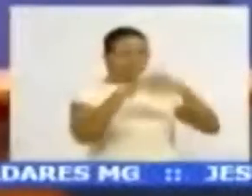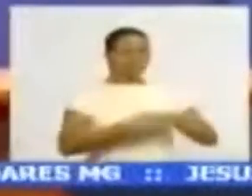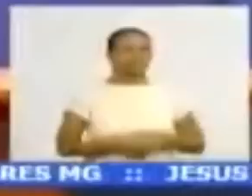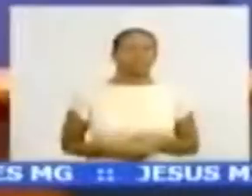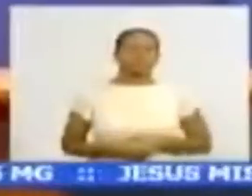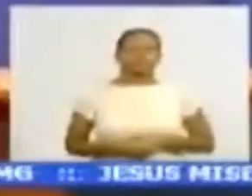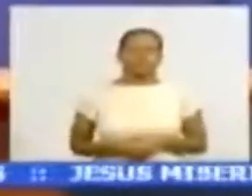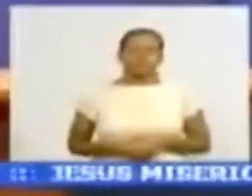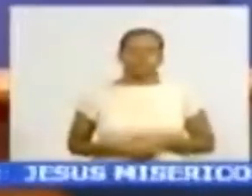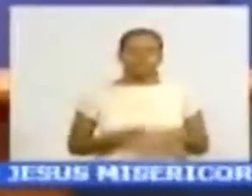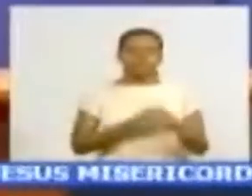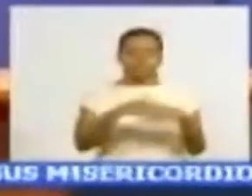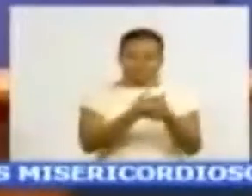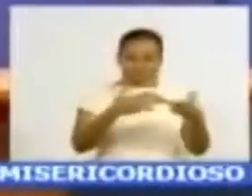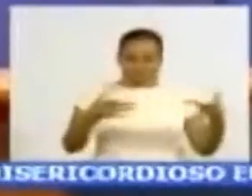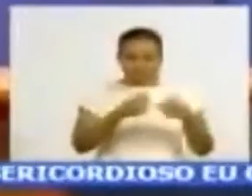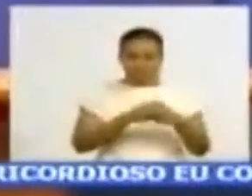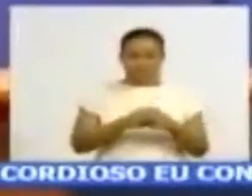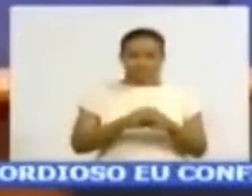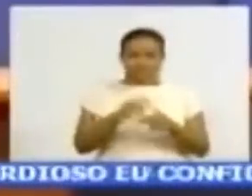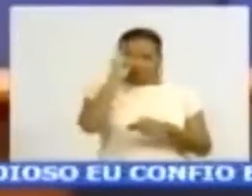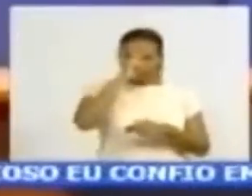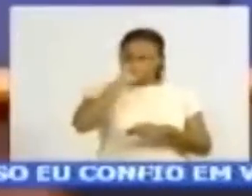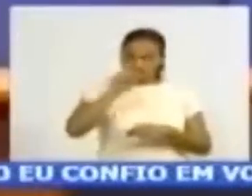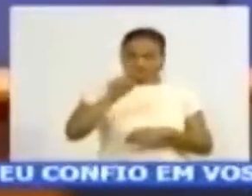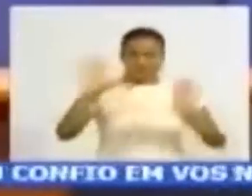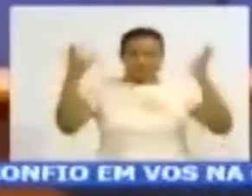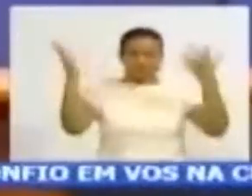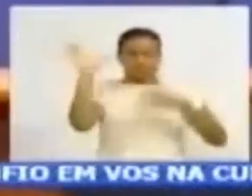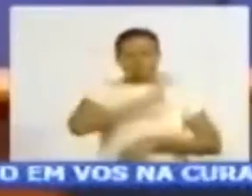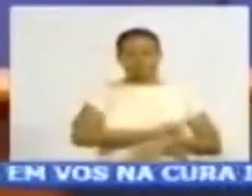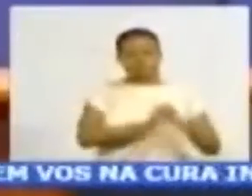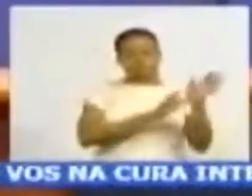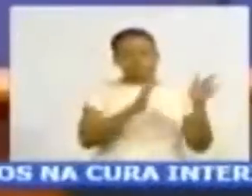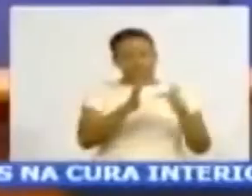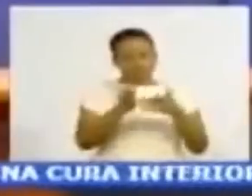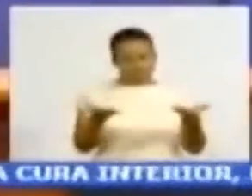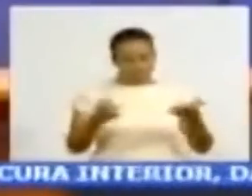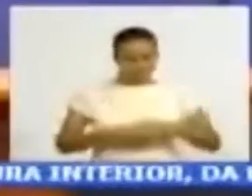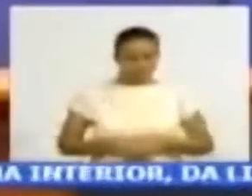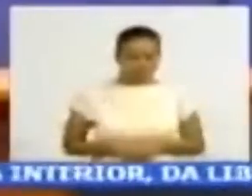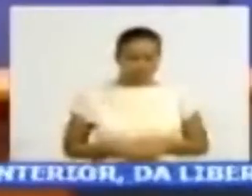para lhe recordar a festa da divina misericórdia de Jesus.